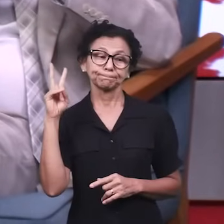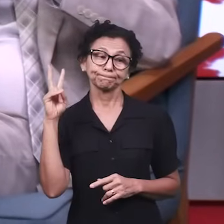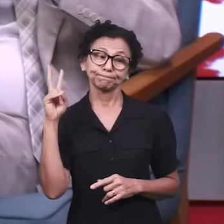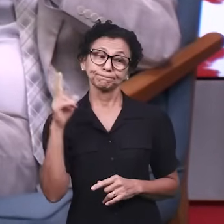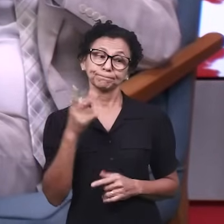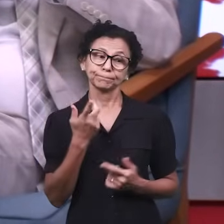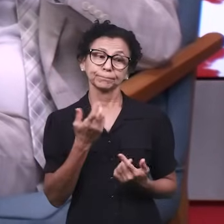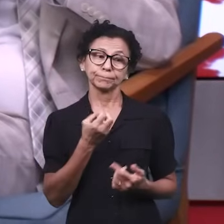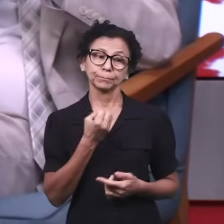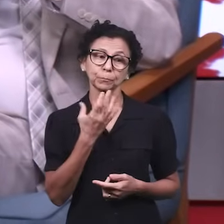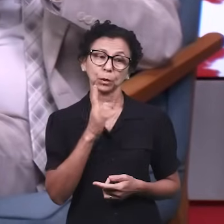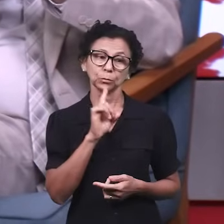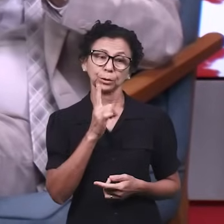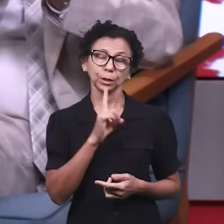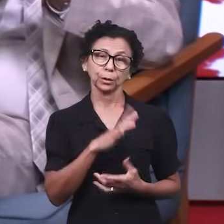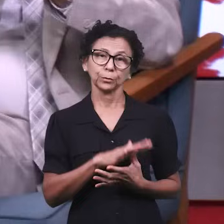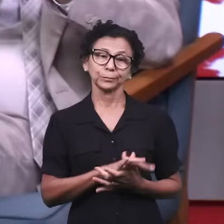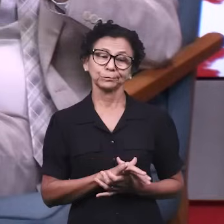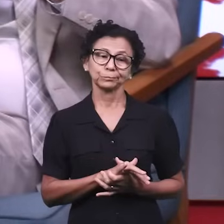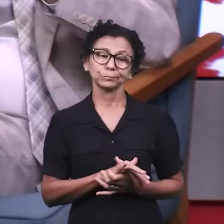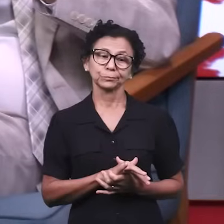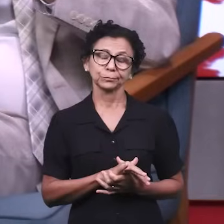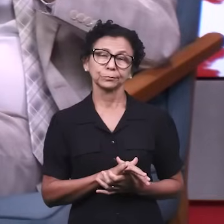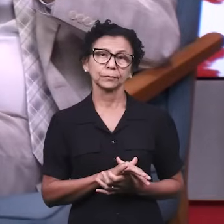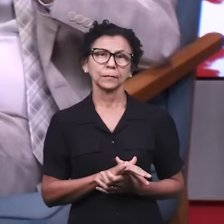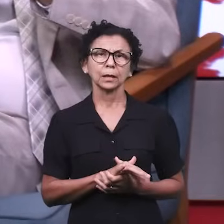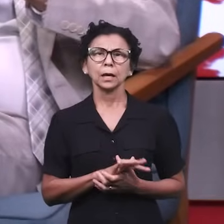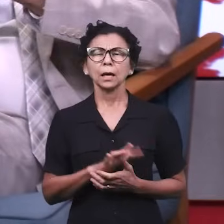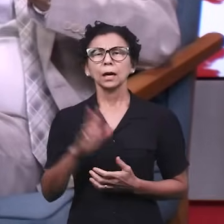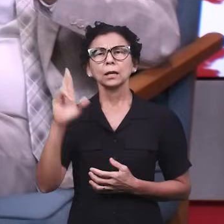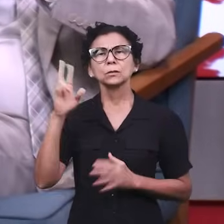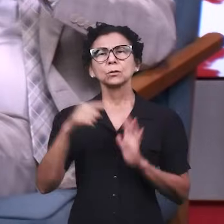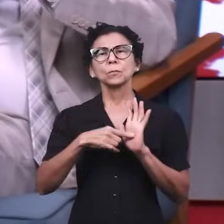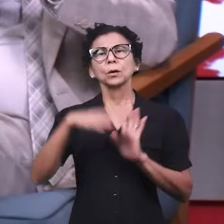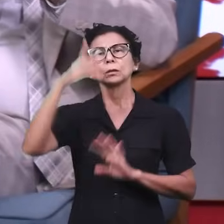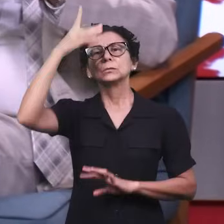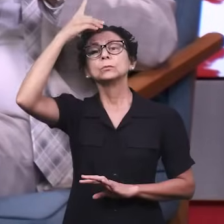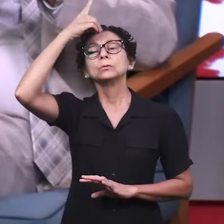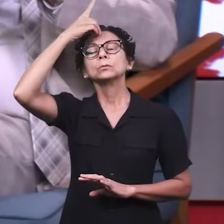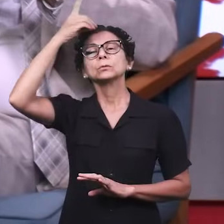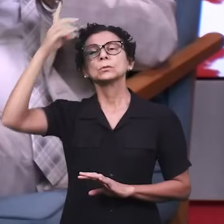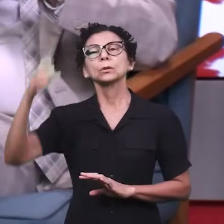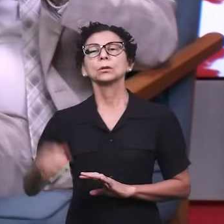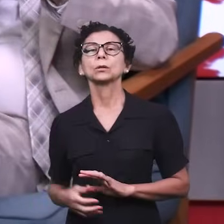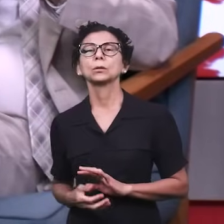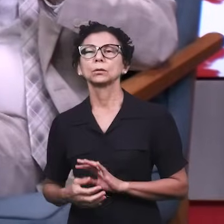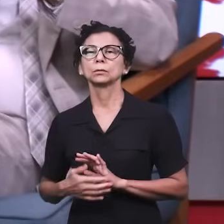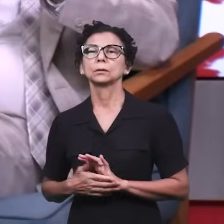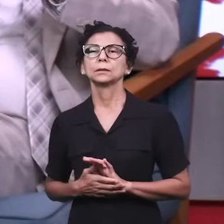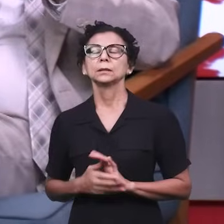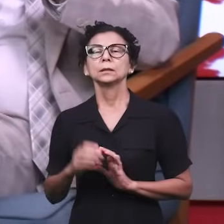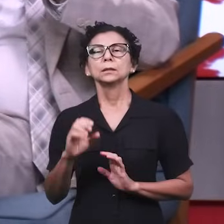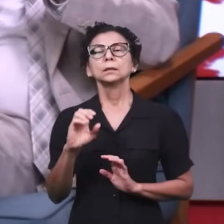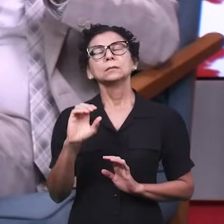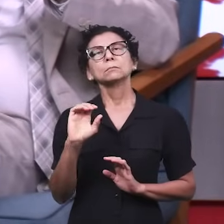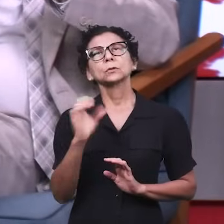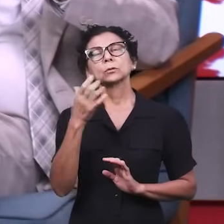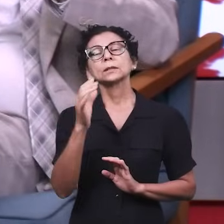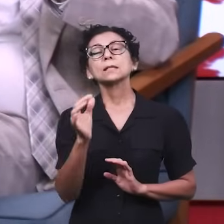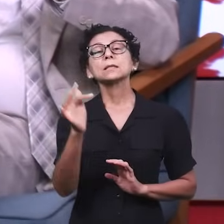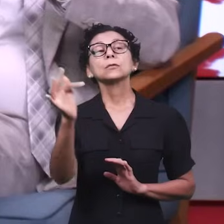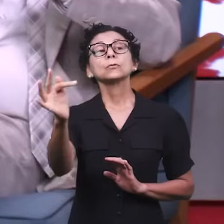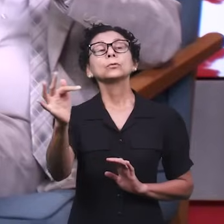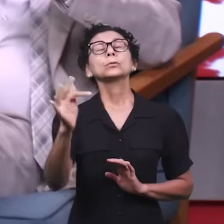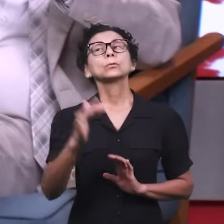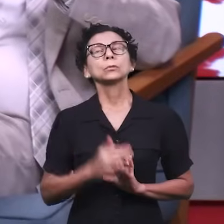agrada ao Senhor, não é aquilo que o Senhor quer para aquela jovem. Aí o Senhor dá um dom, mostrando ela casada e